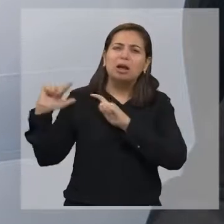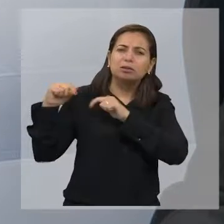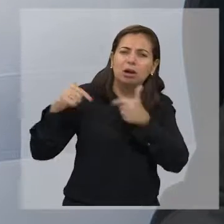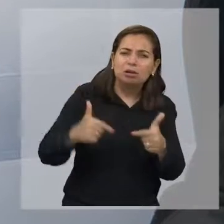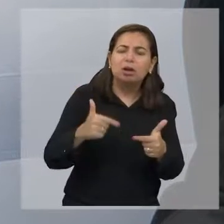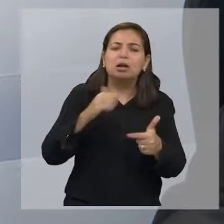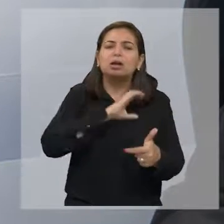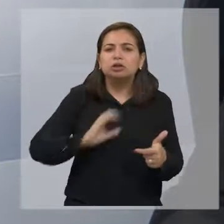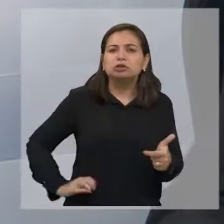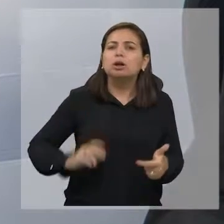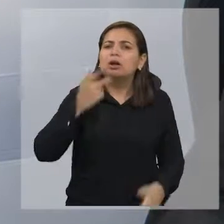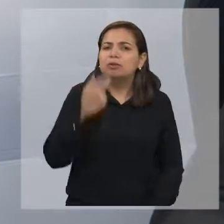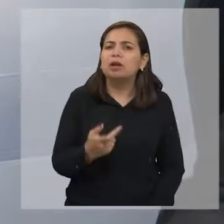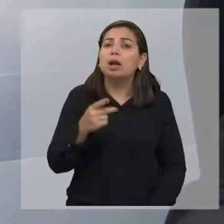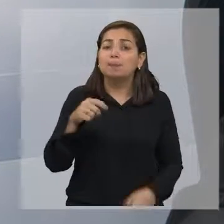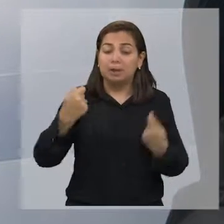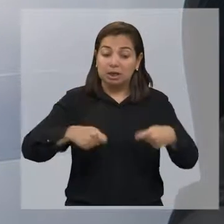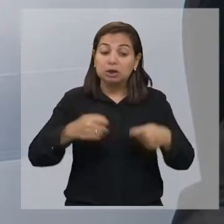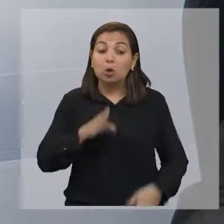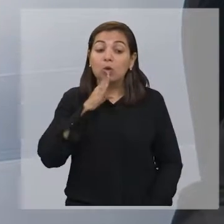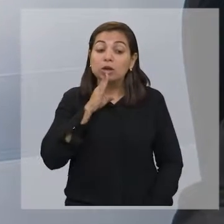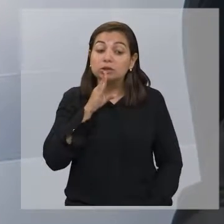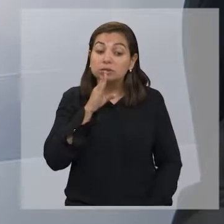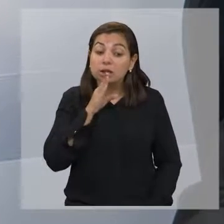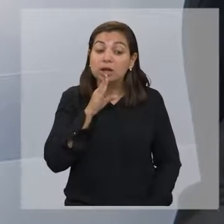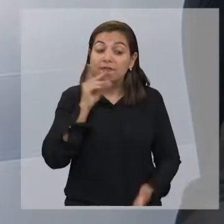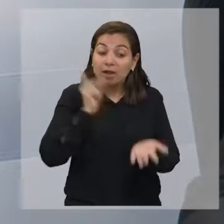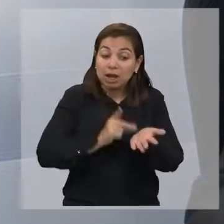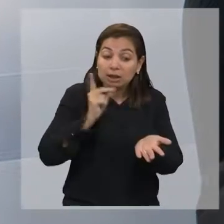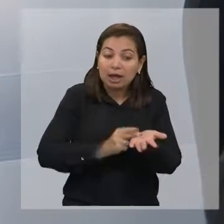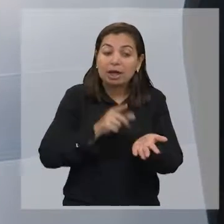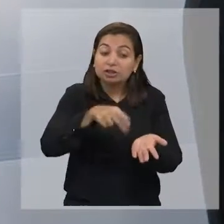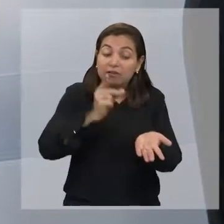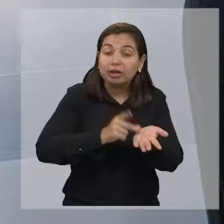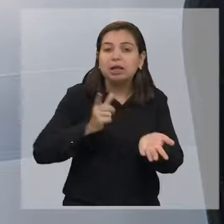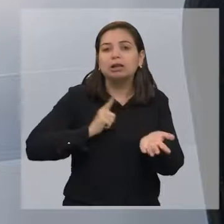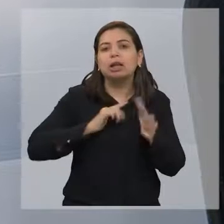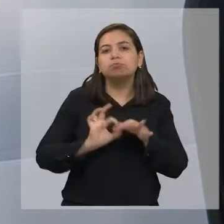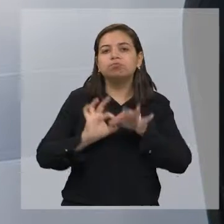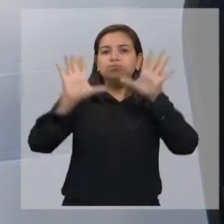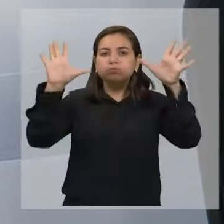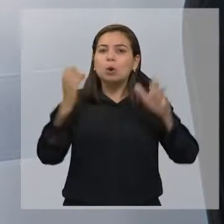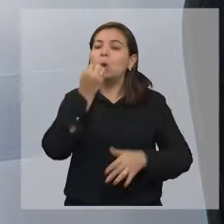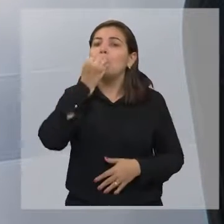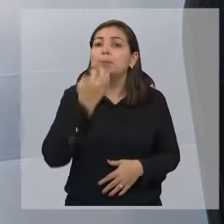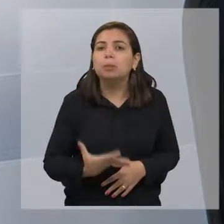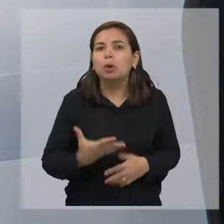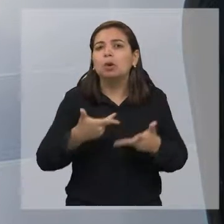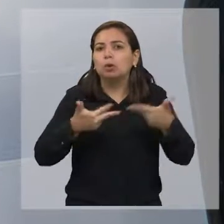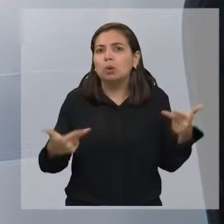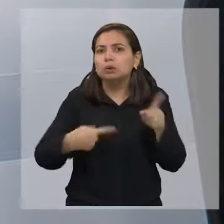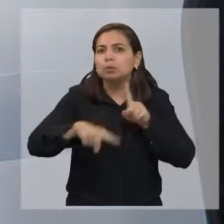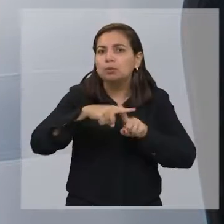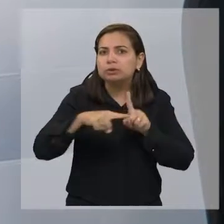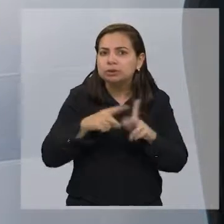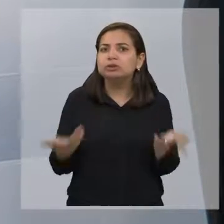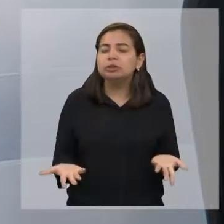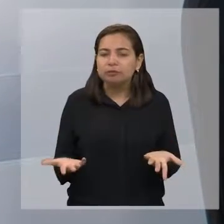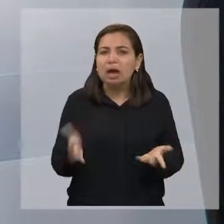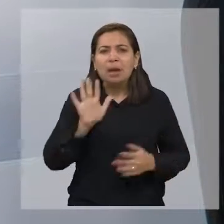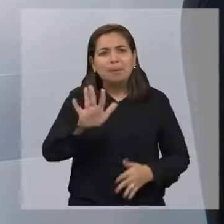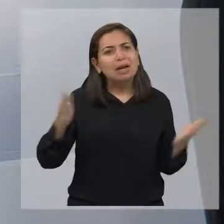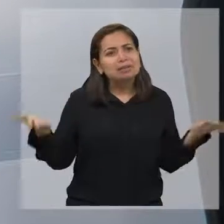conhecereis a verdade e a verdade vos libertará. Todavia, o que nós assistimos ultimamente é uma